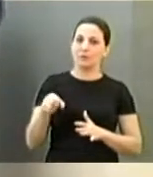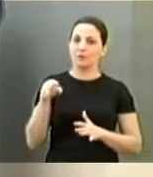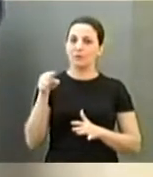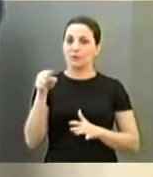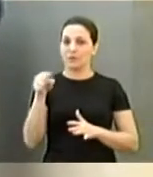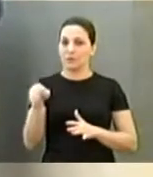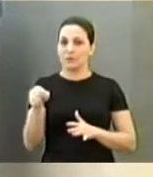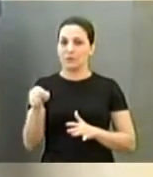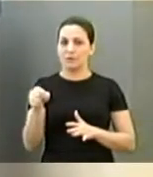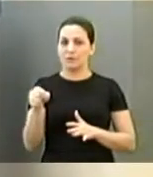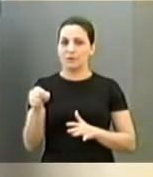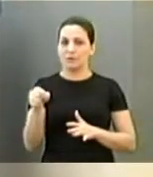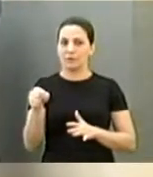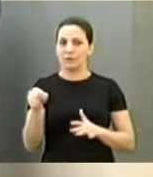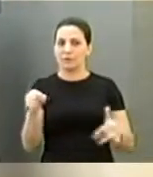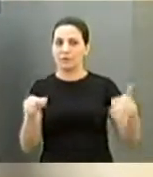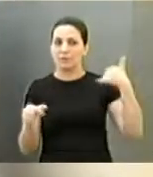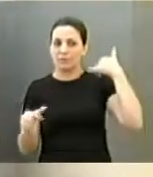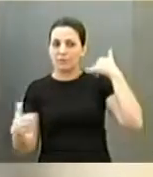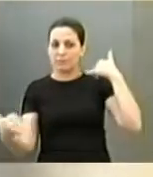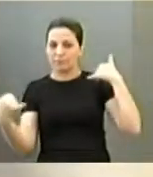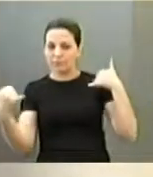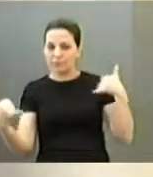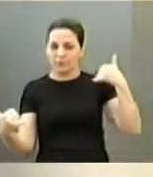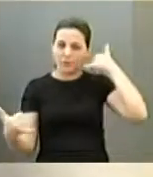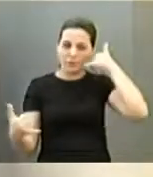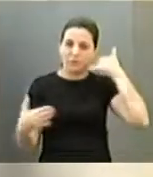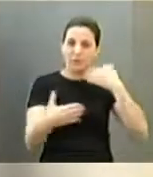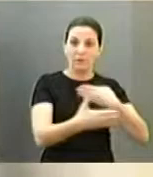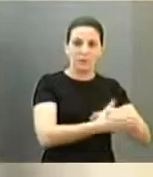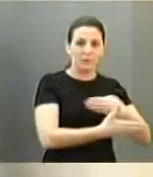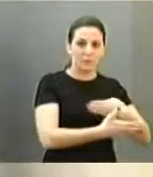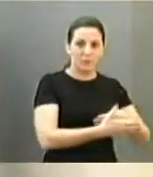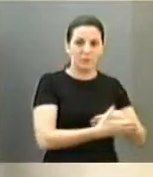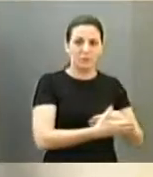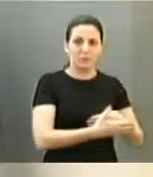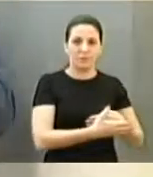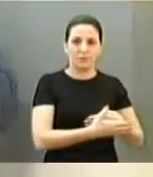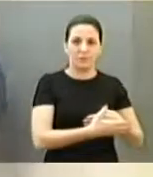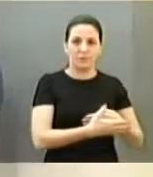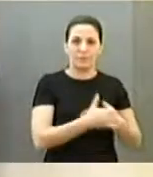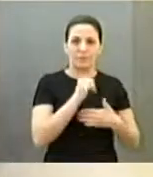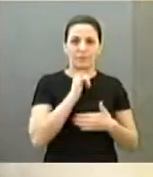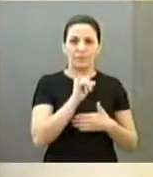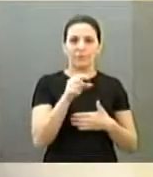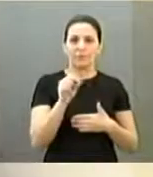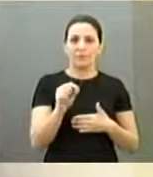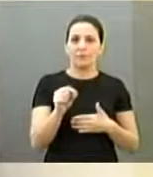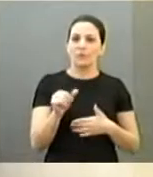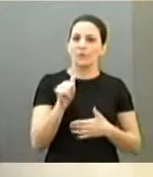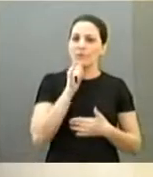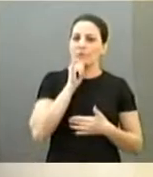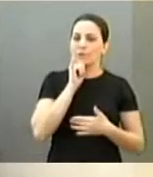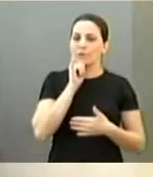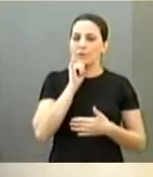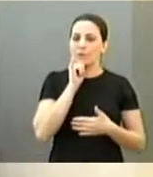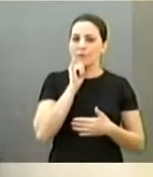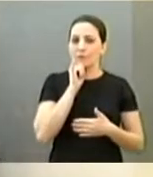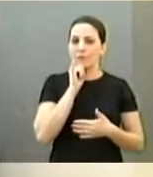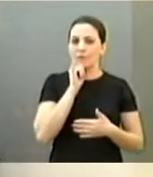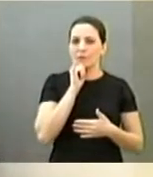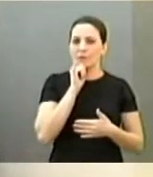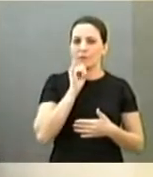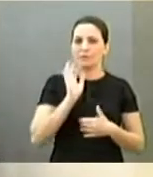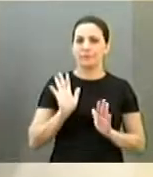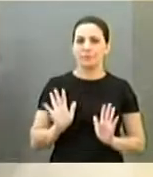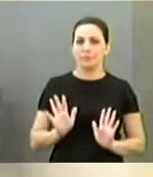atendido lá na cidade de Ribeirão Preto. Então eu vou dizer aqui, citar um exemplo. Você fala, olha,